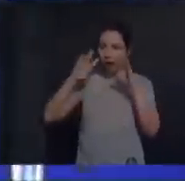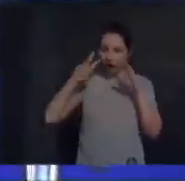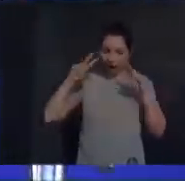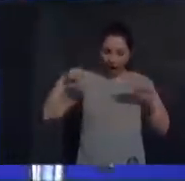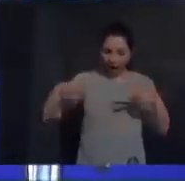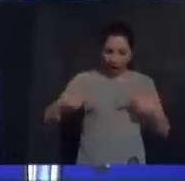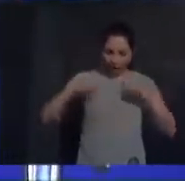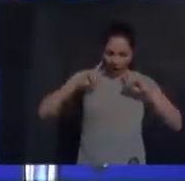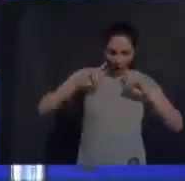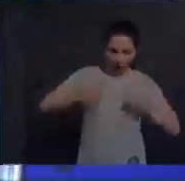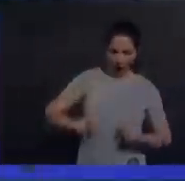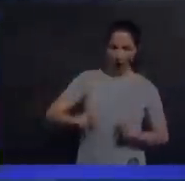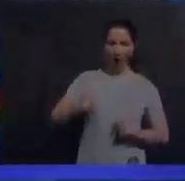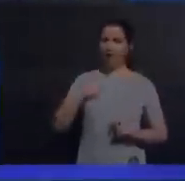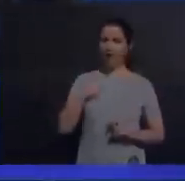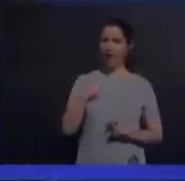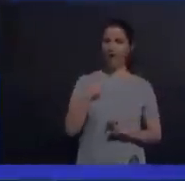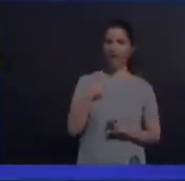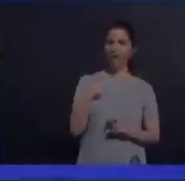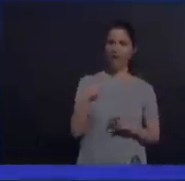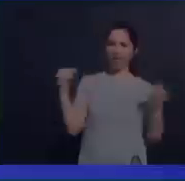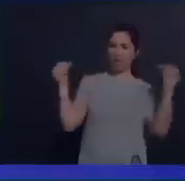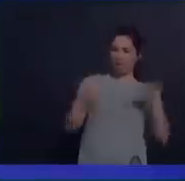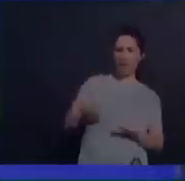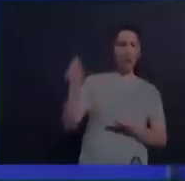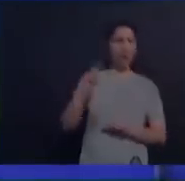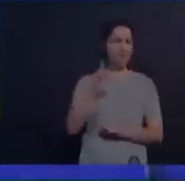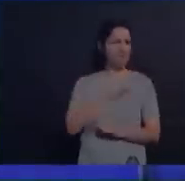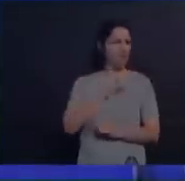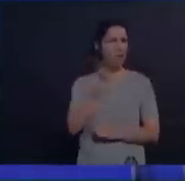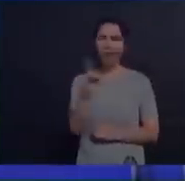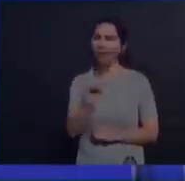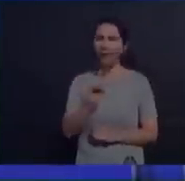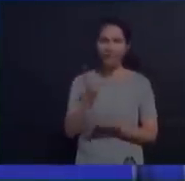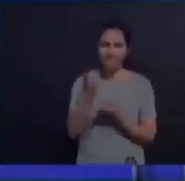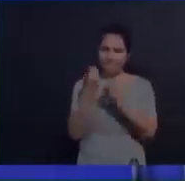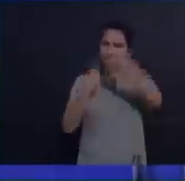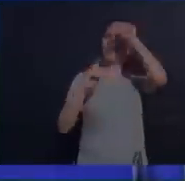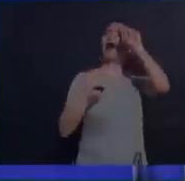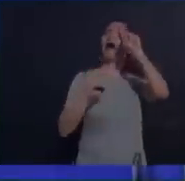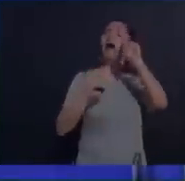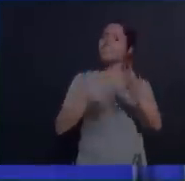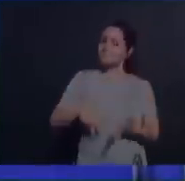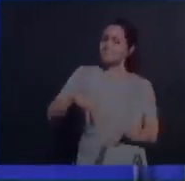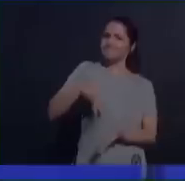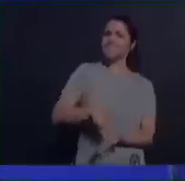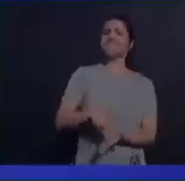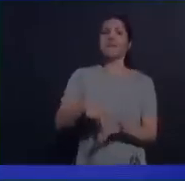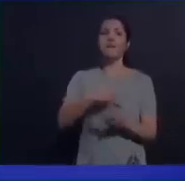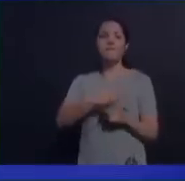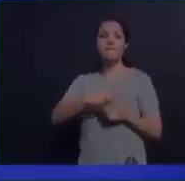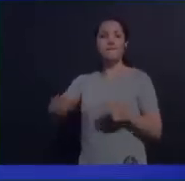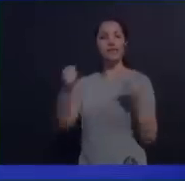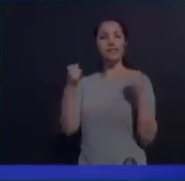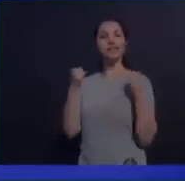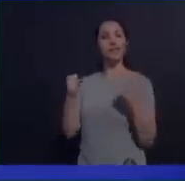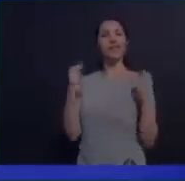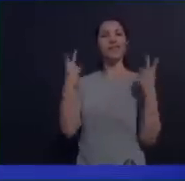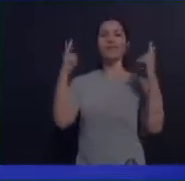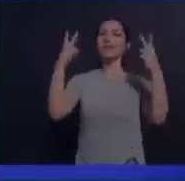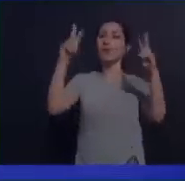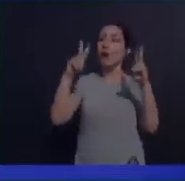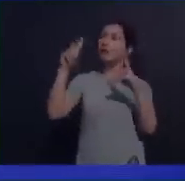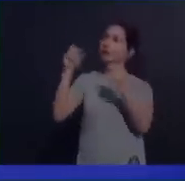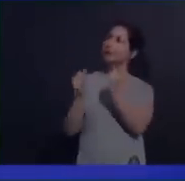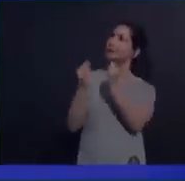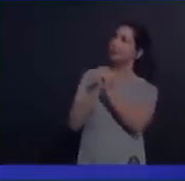vejo mais como uma derrotada, como uma medrosa. Hoje eu me vejo como uma mulher vencedora em Deus, porque